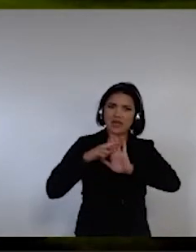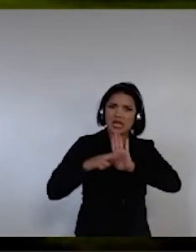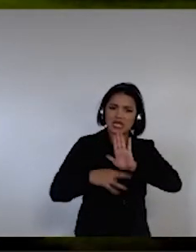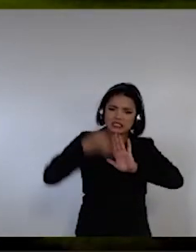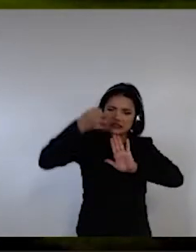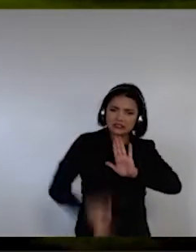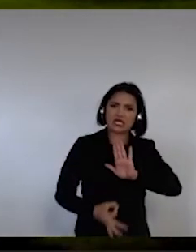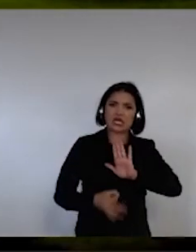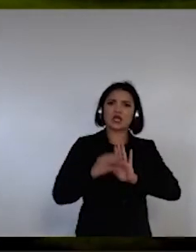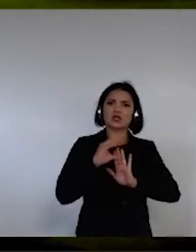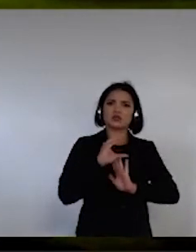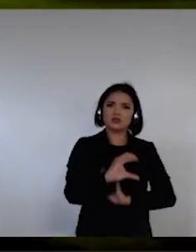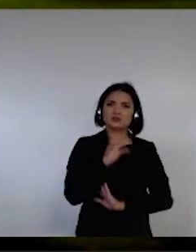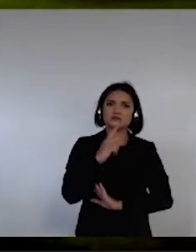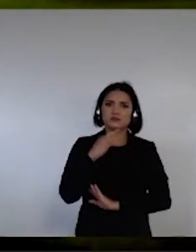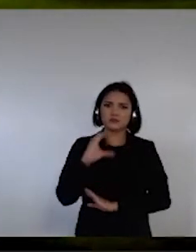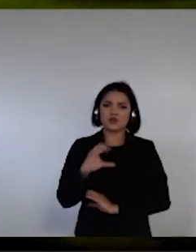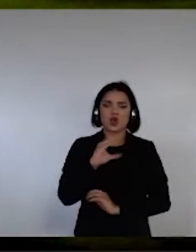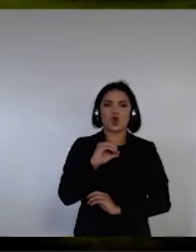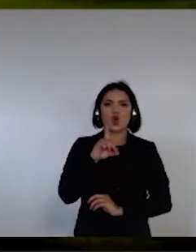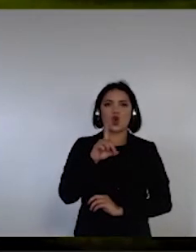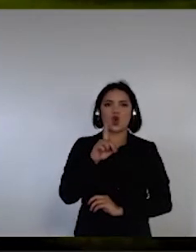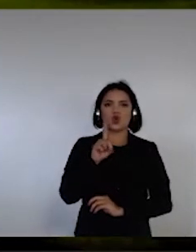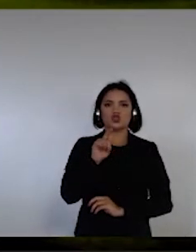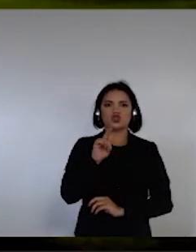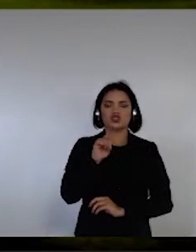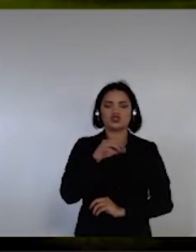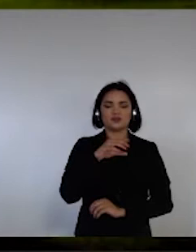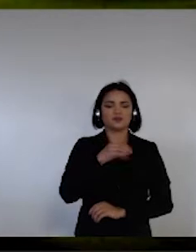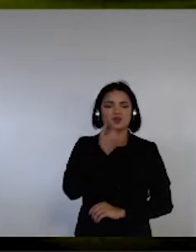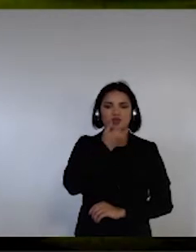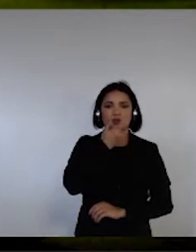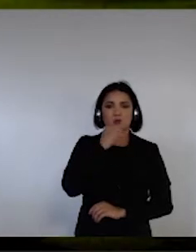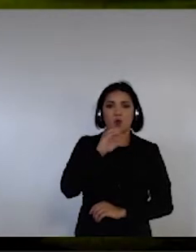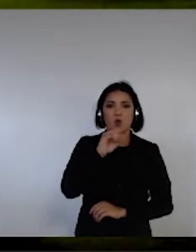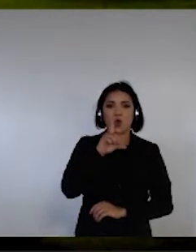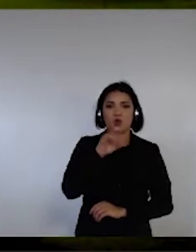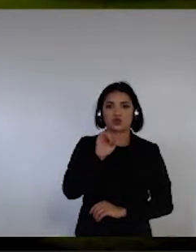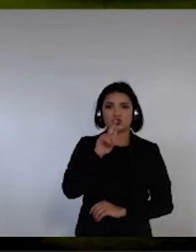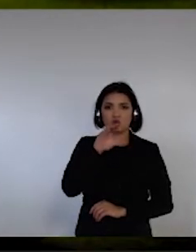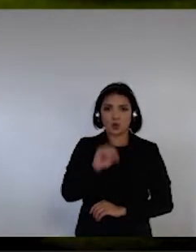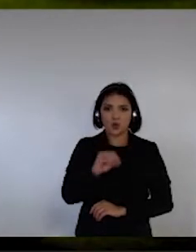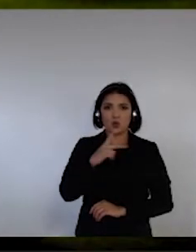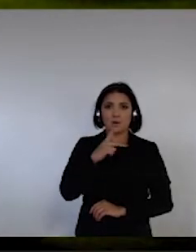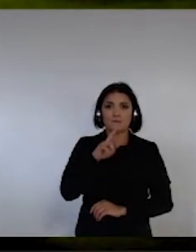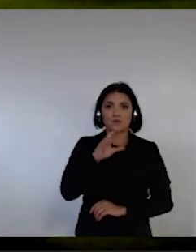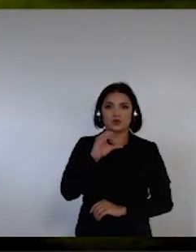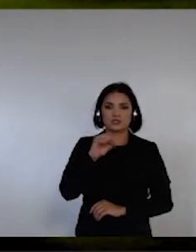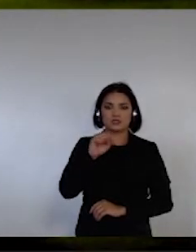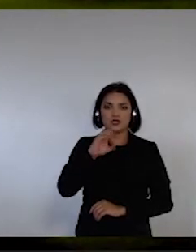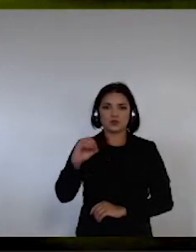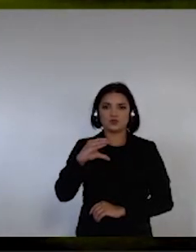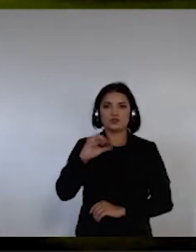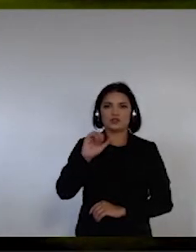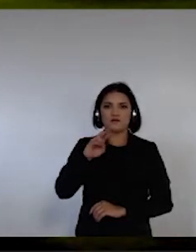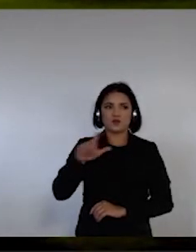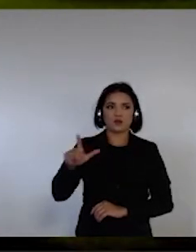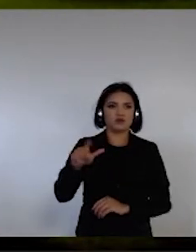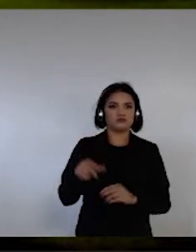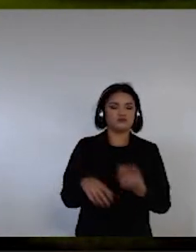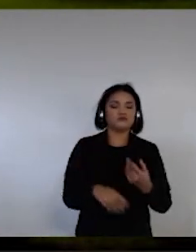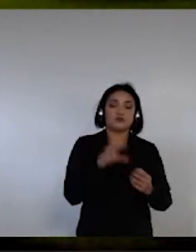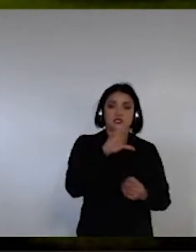Público. Porque, para nós somos aqueles que, pelo artigo 133, deveríamos estar cuidando da administração da justiça. Então, acho